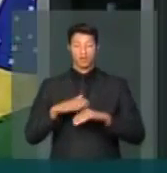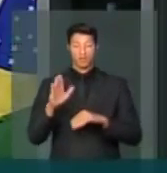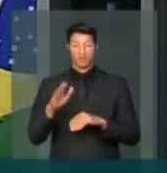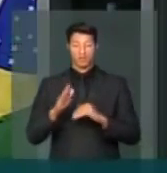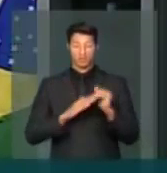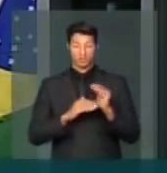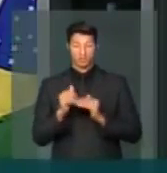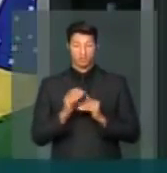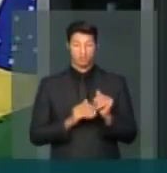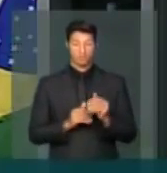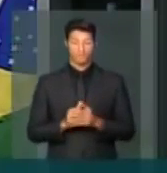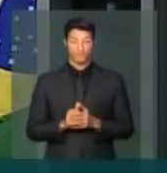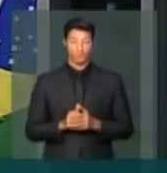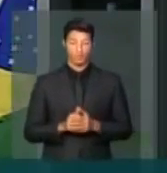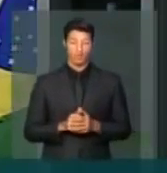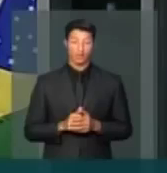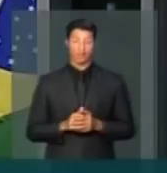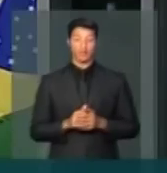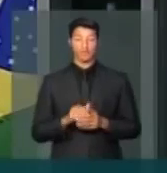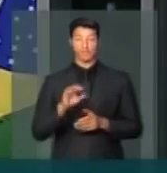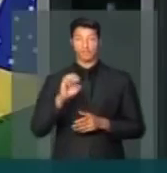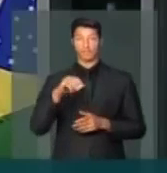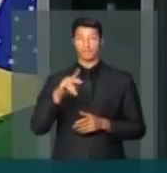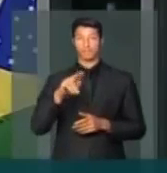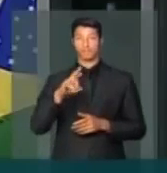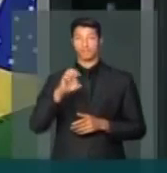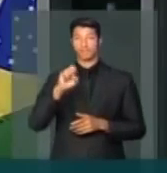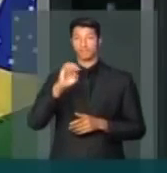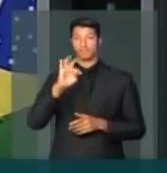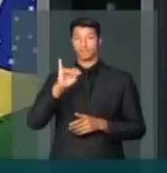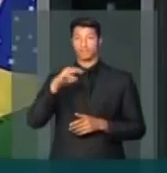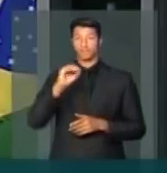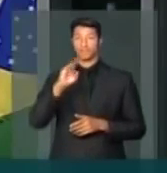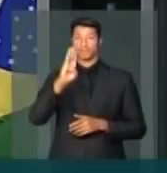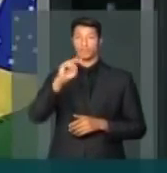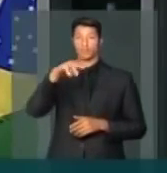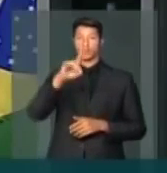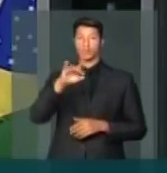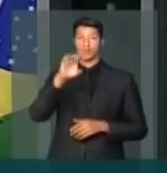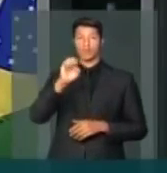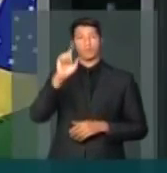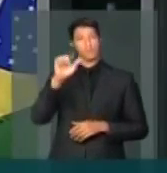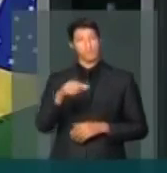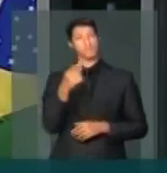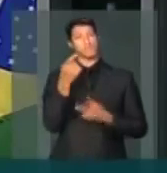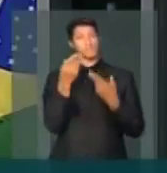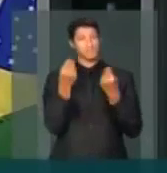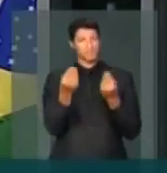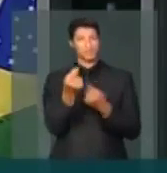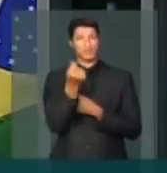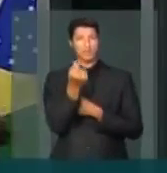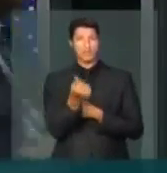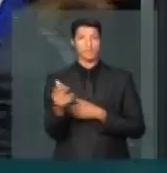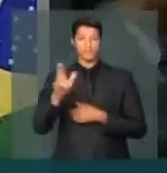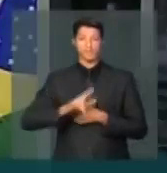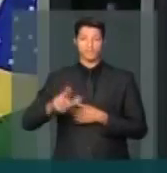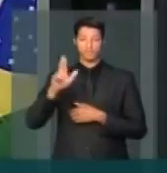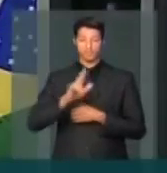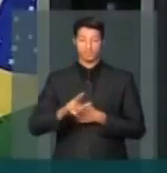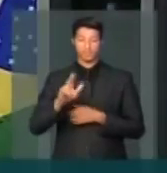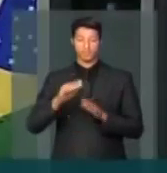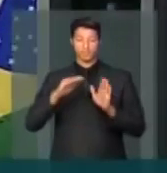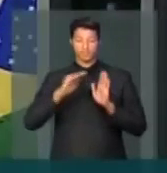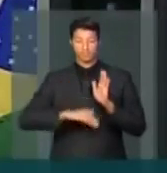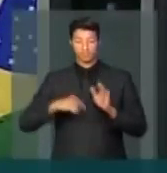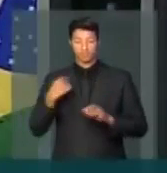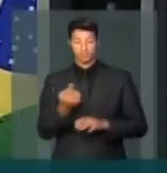a questão dos empréstimos do BNDES. É muito dinheiro que foi utilizado fora